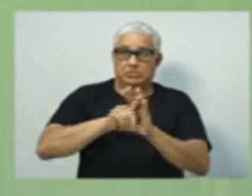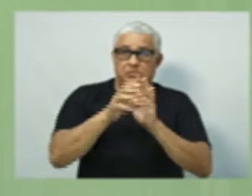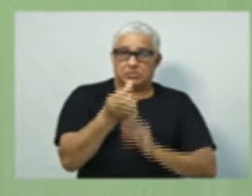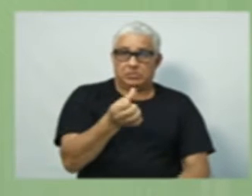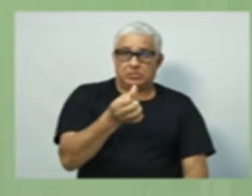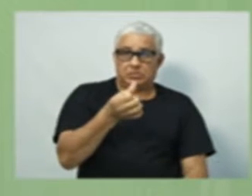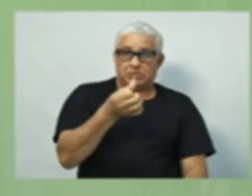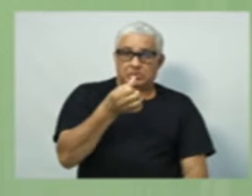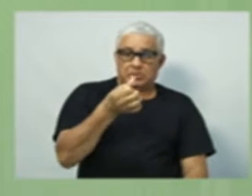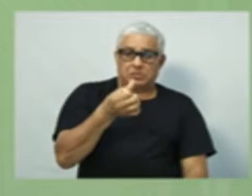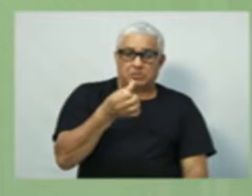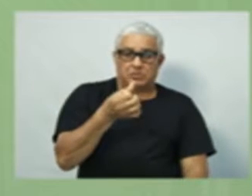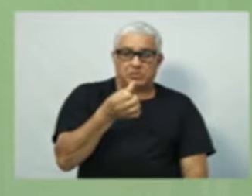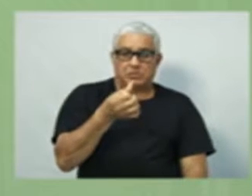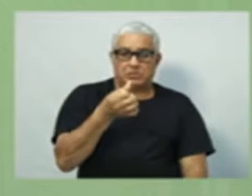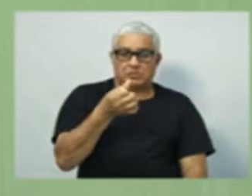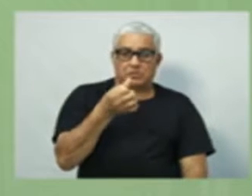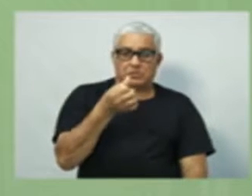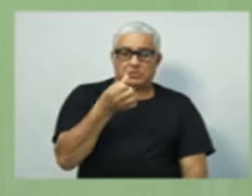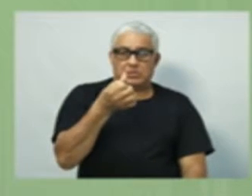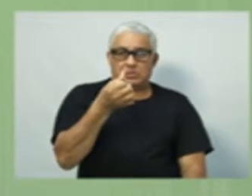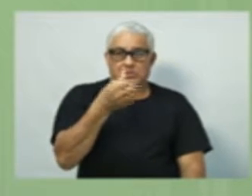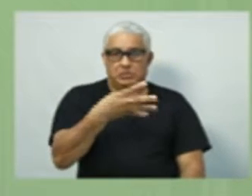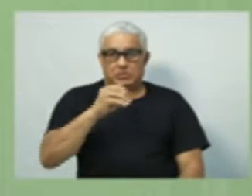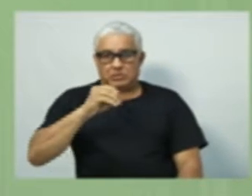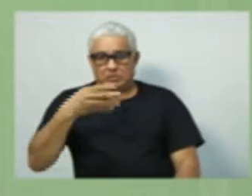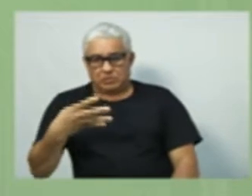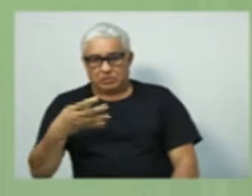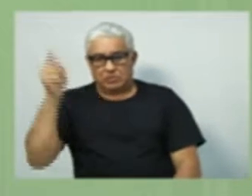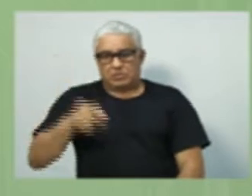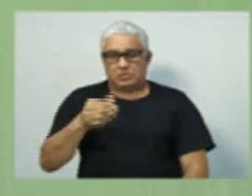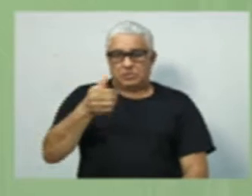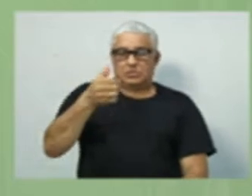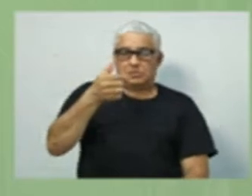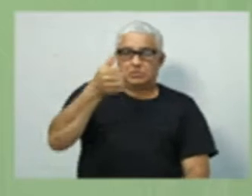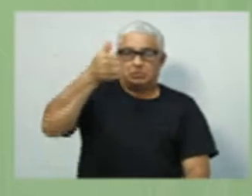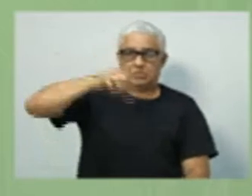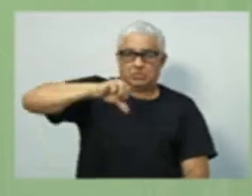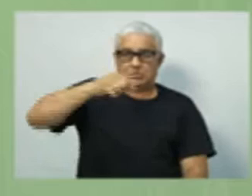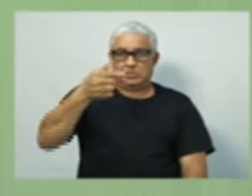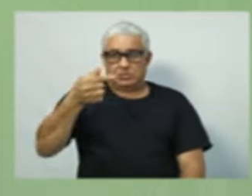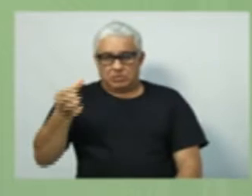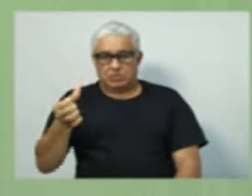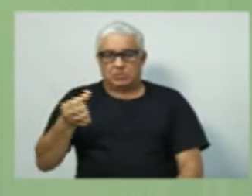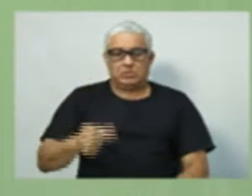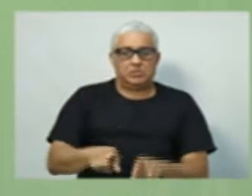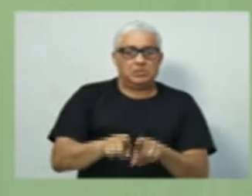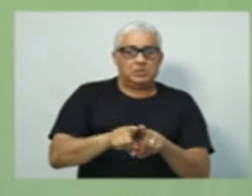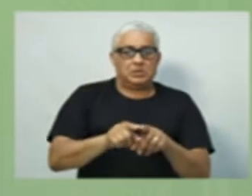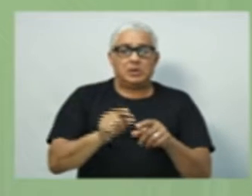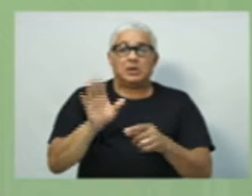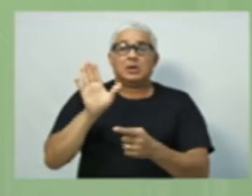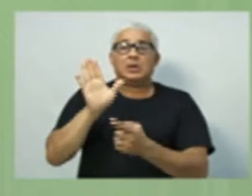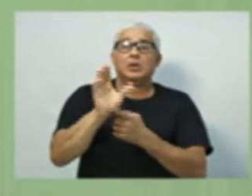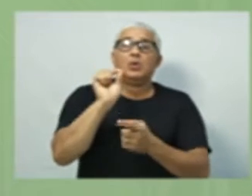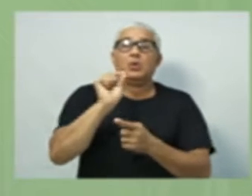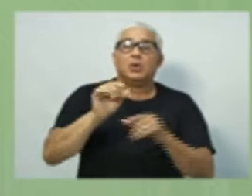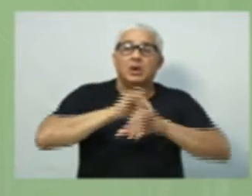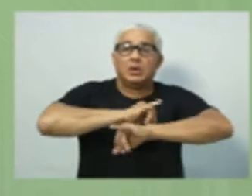404/76 alterada pela lei 11 638/2007 ela indica quais são as demonstrações